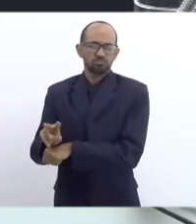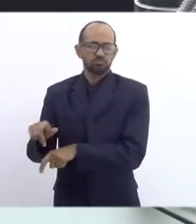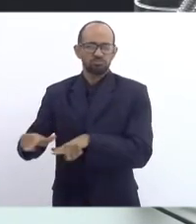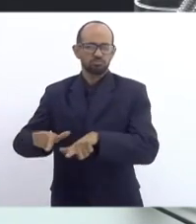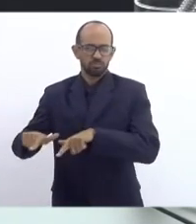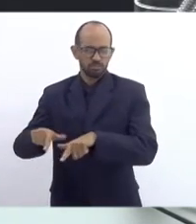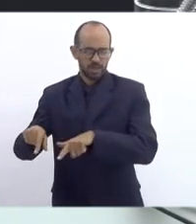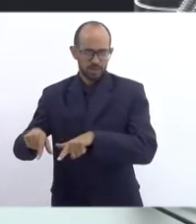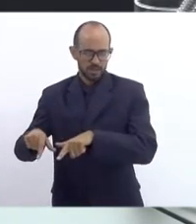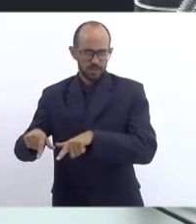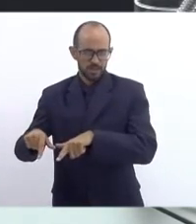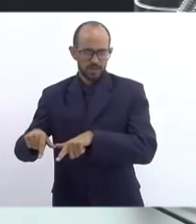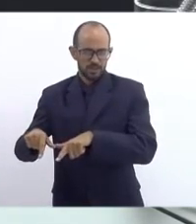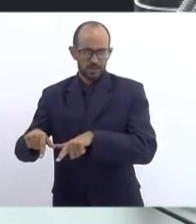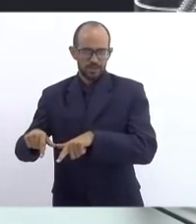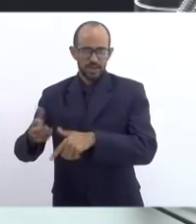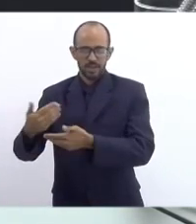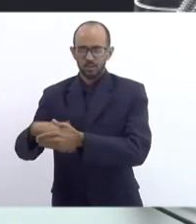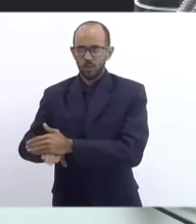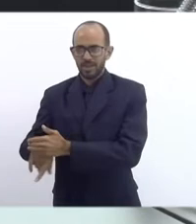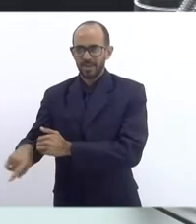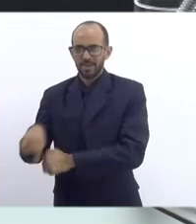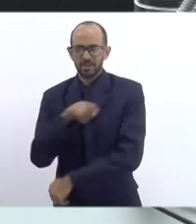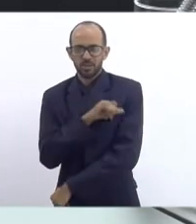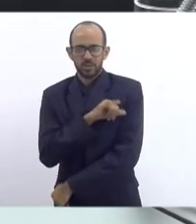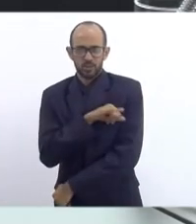Esse depósito está aqui no Rio de Janeiro. A gente quer